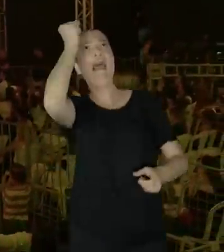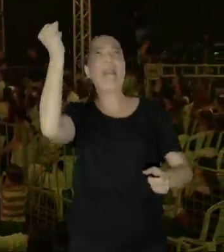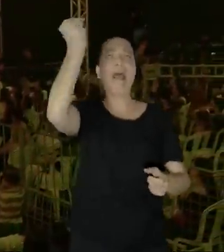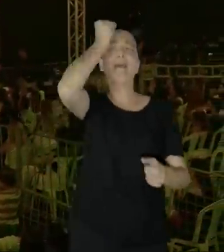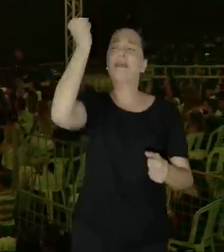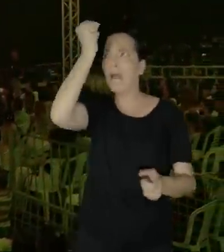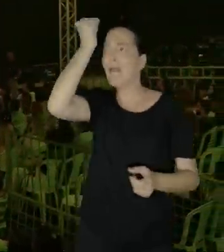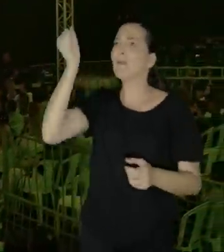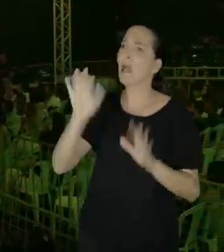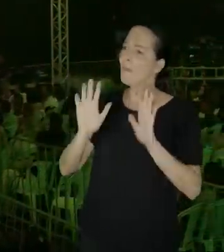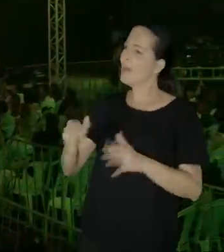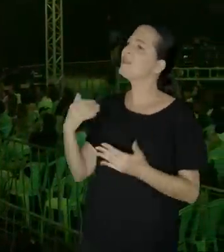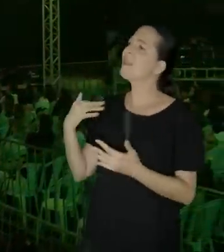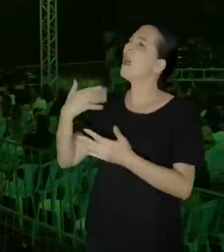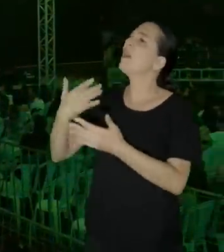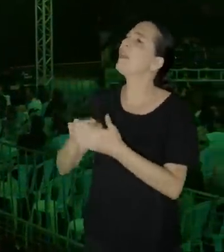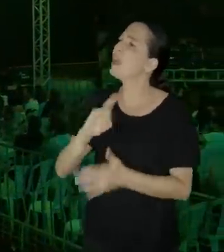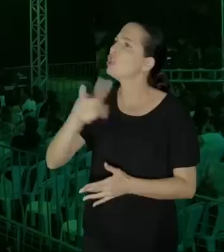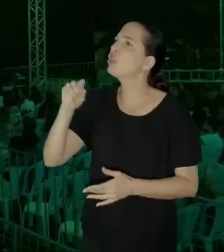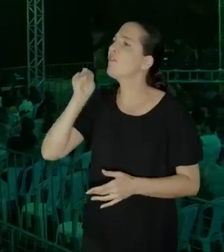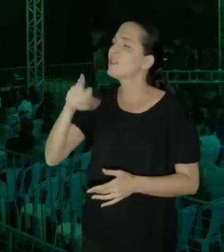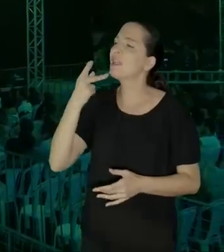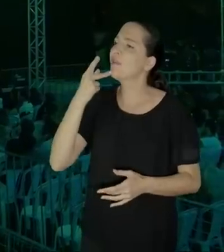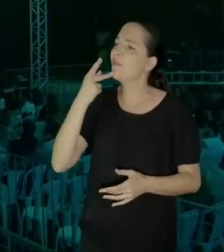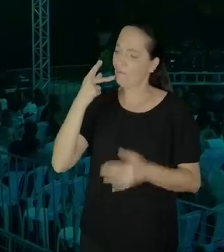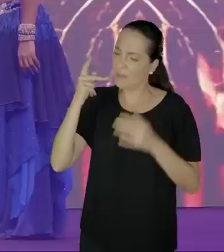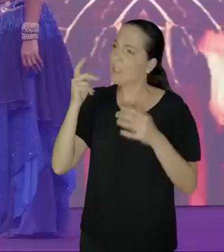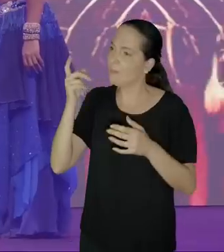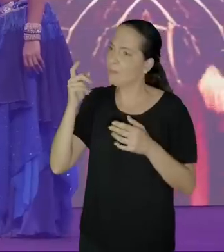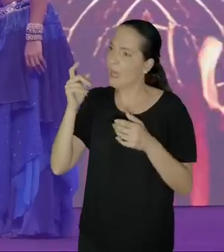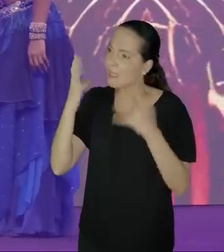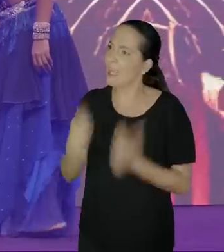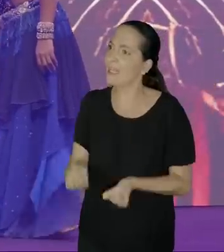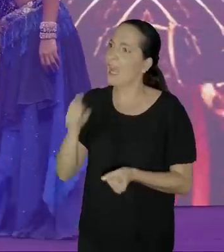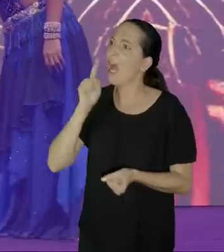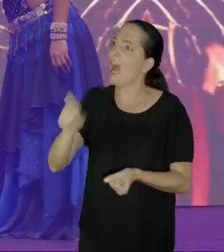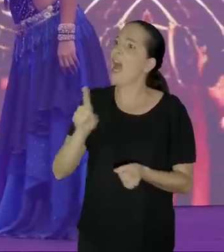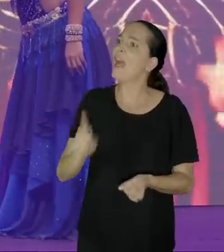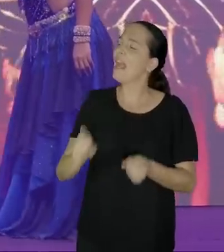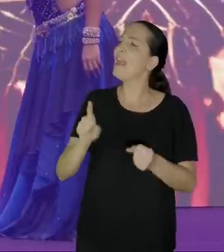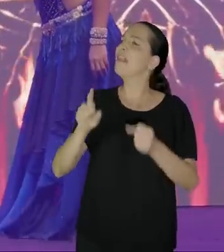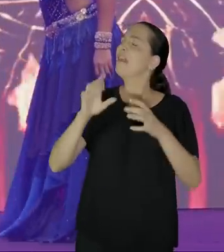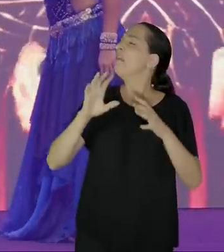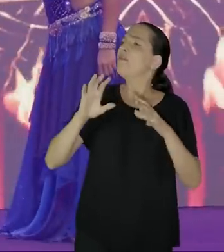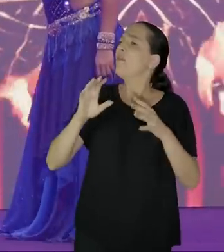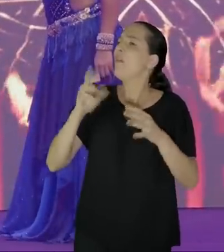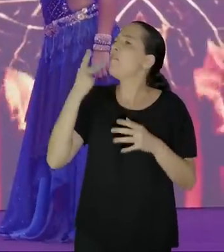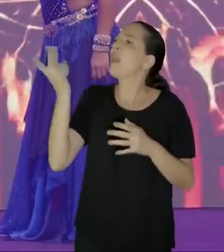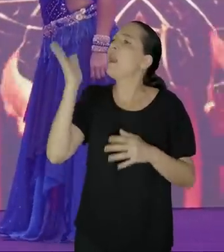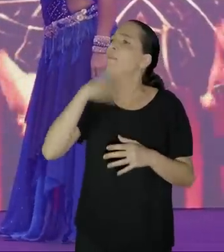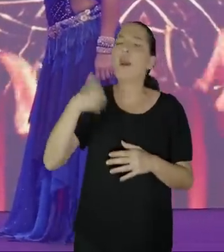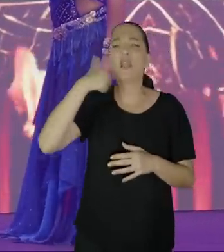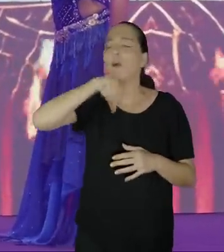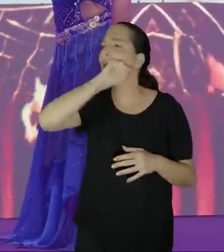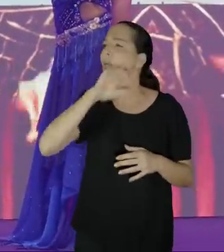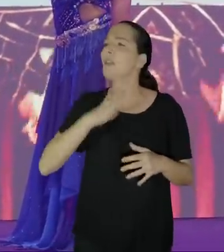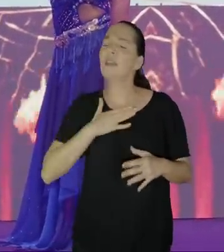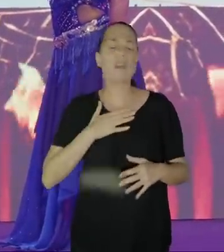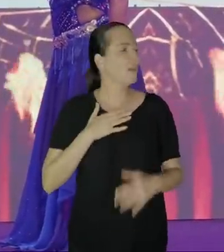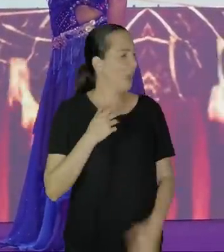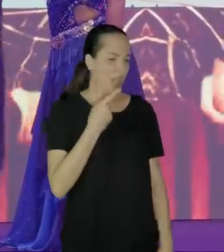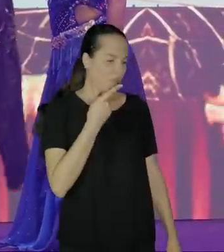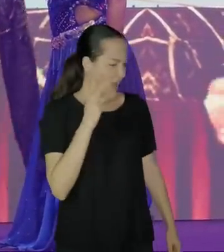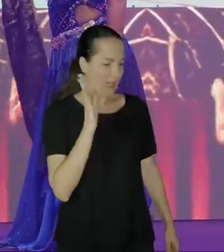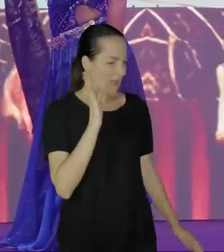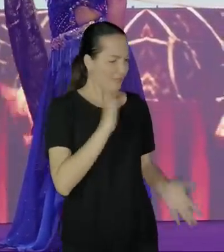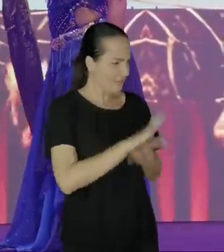quando você vai permitir que esse homem difame minha mãe? Ele está sempre falando coisas contra mim. Não fala nada contra você.